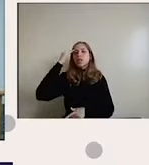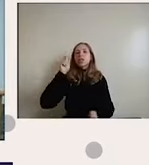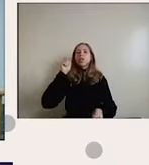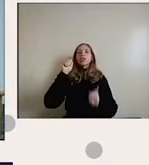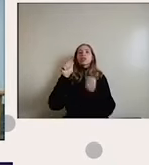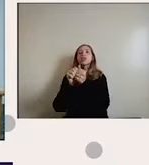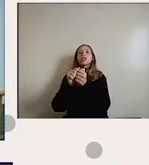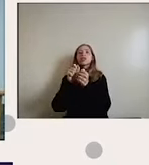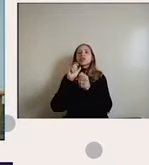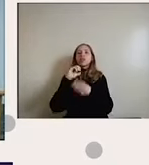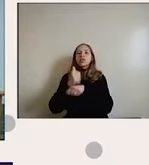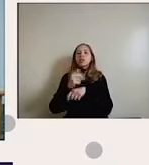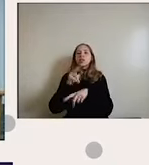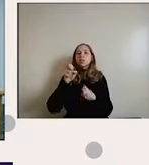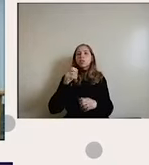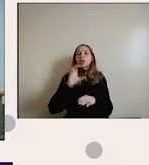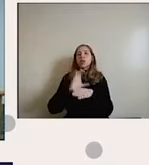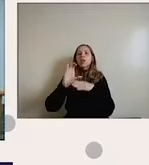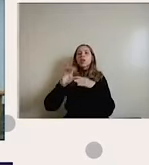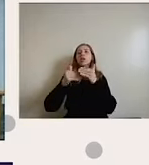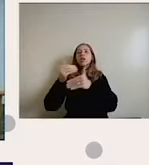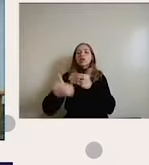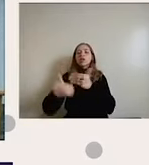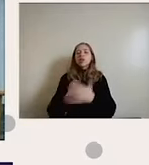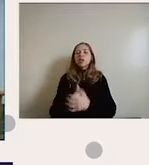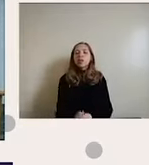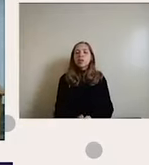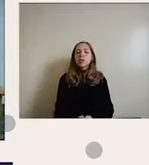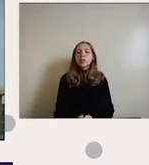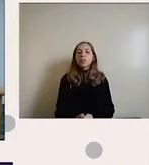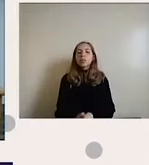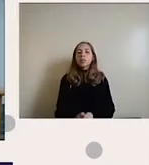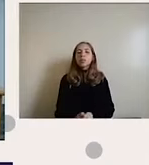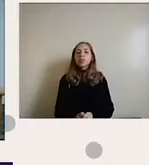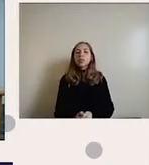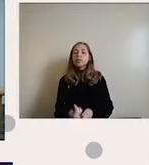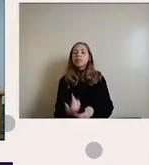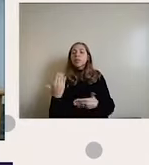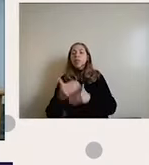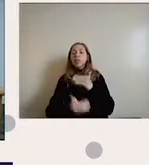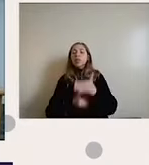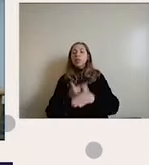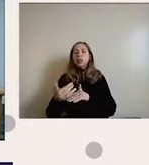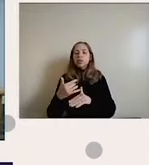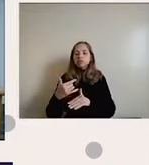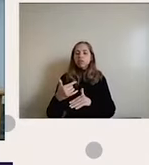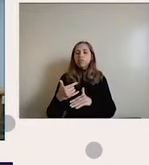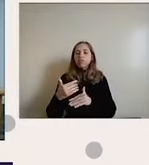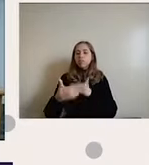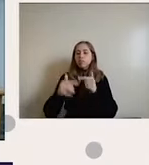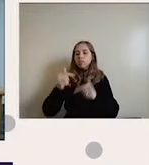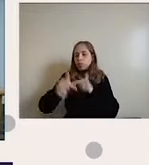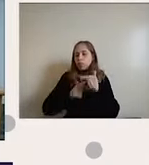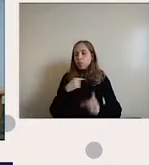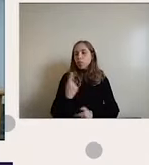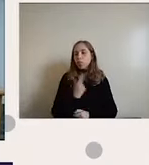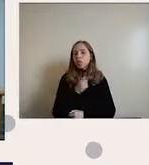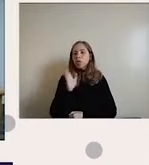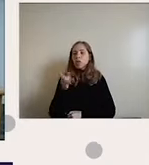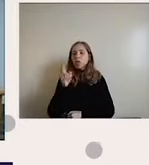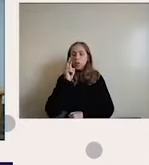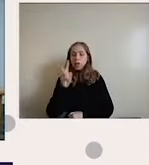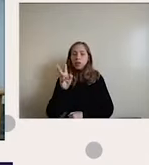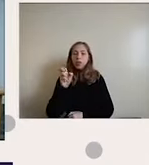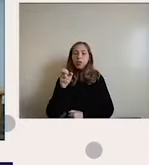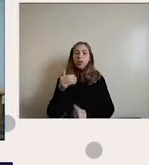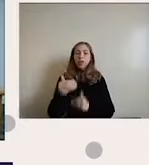de causalidade, né? Então, processo de trabalho, tudo que a gente já viu aqui, né, essa confluência das condições